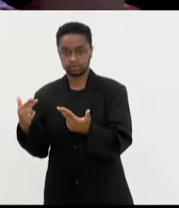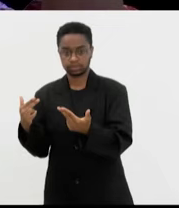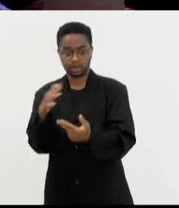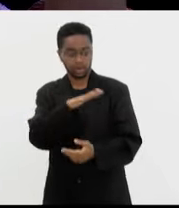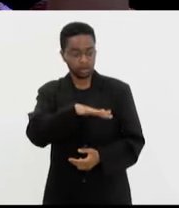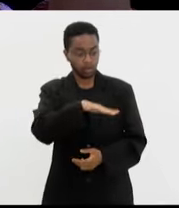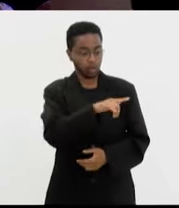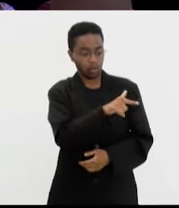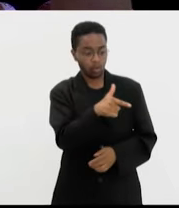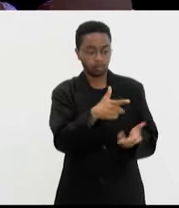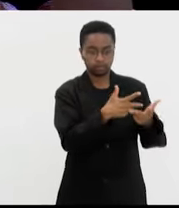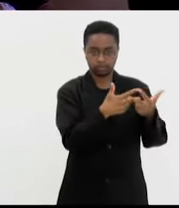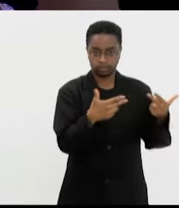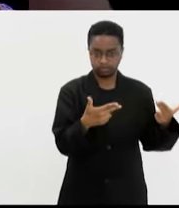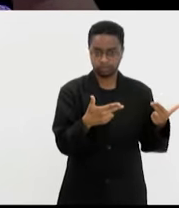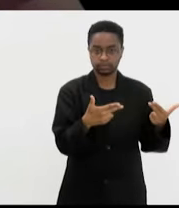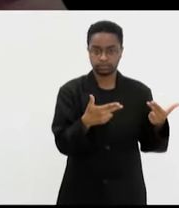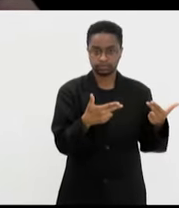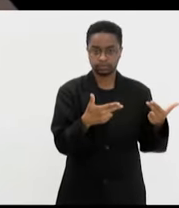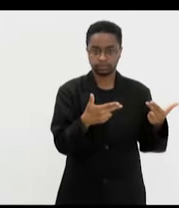e outra,